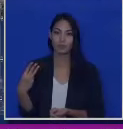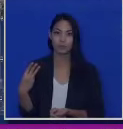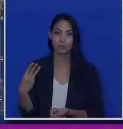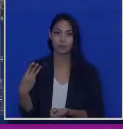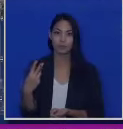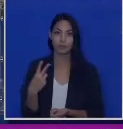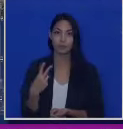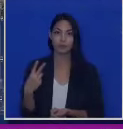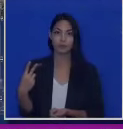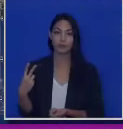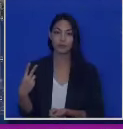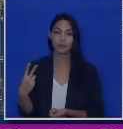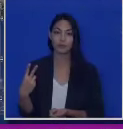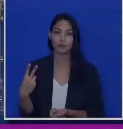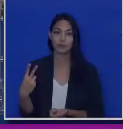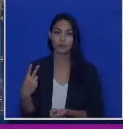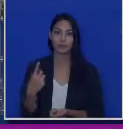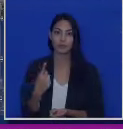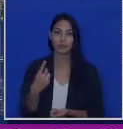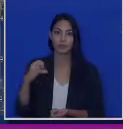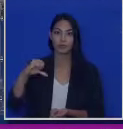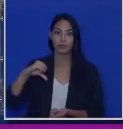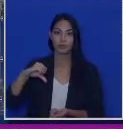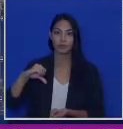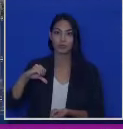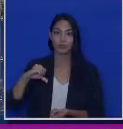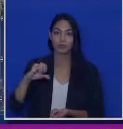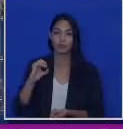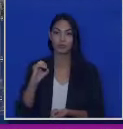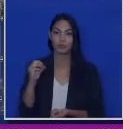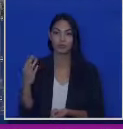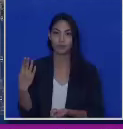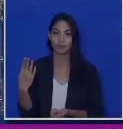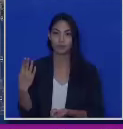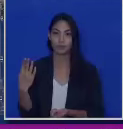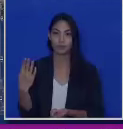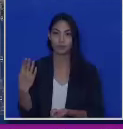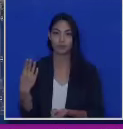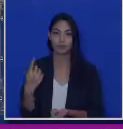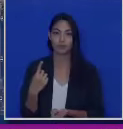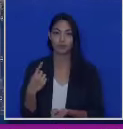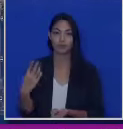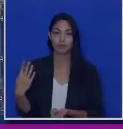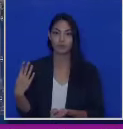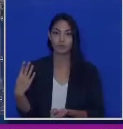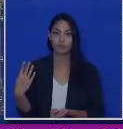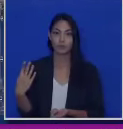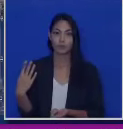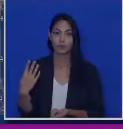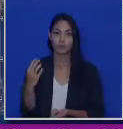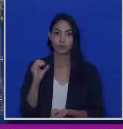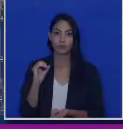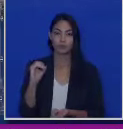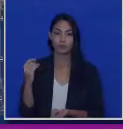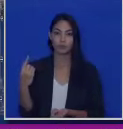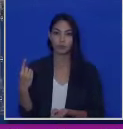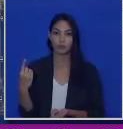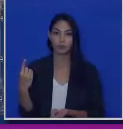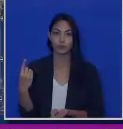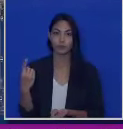23, 22, 19, 04, 14,